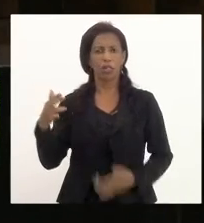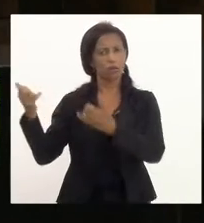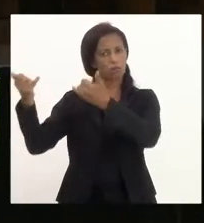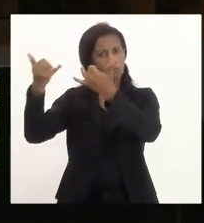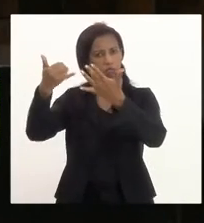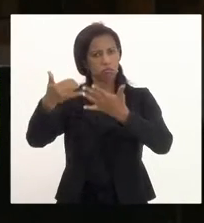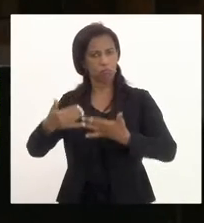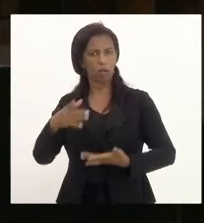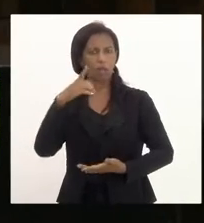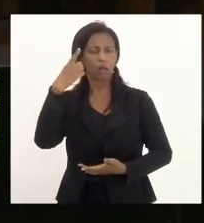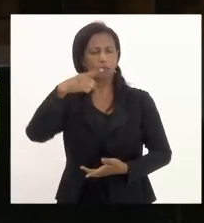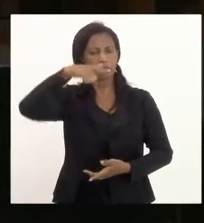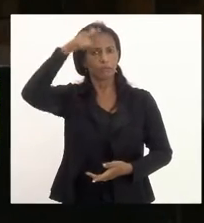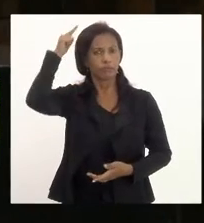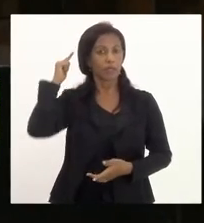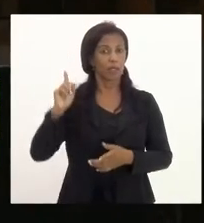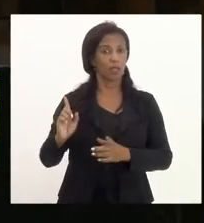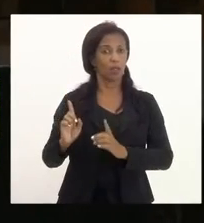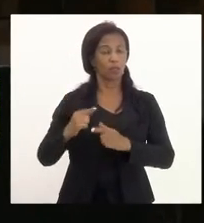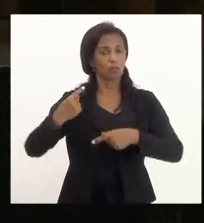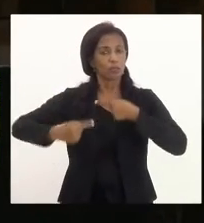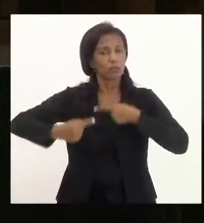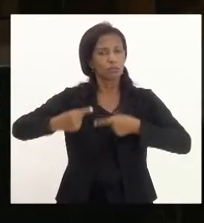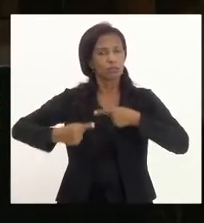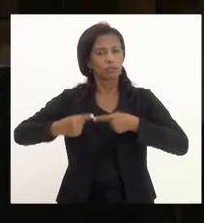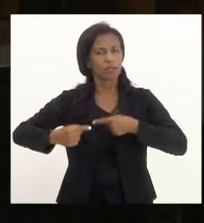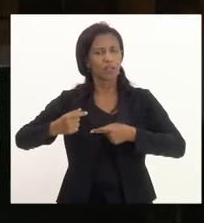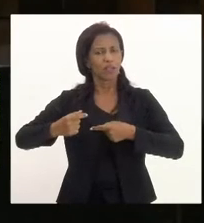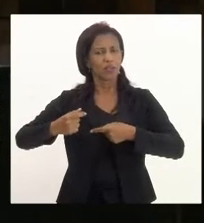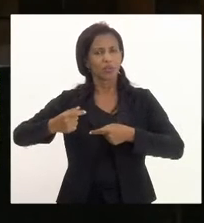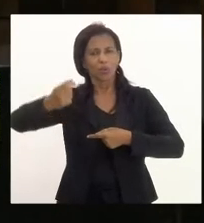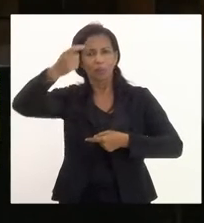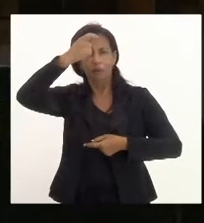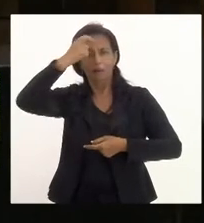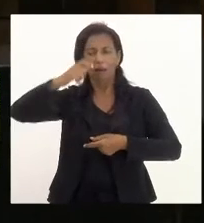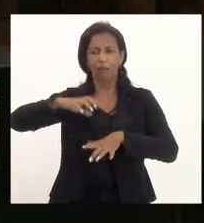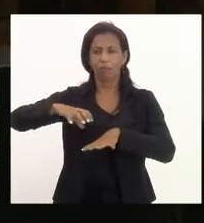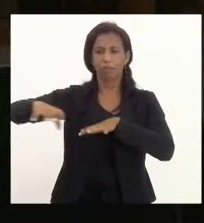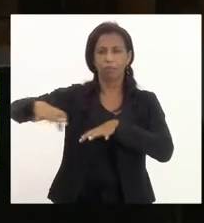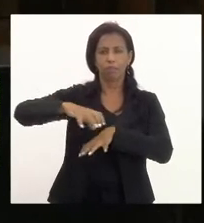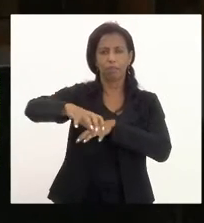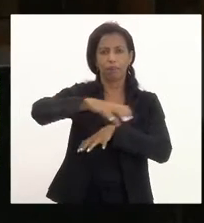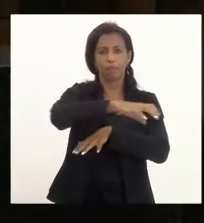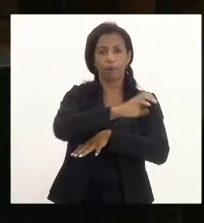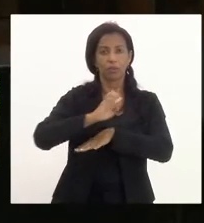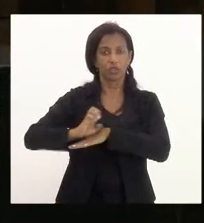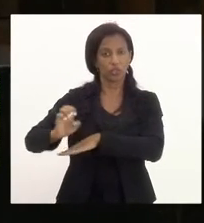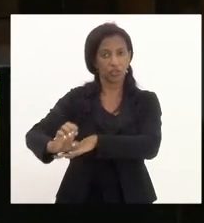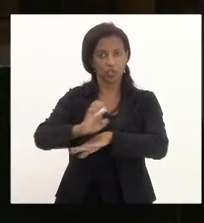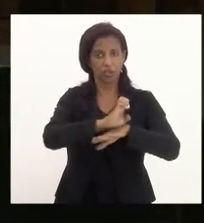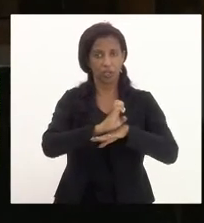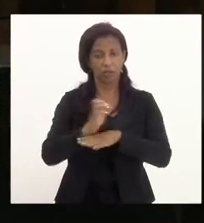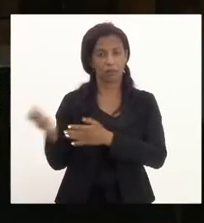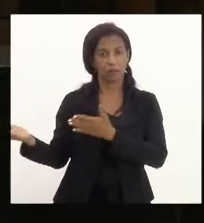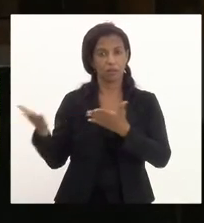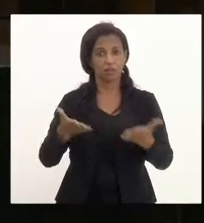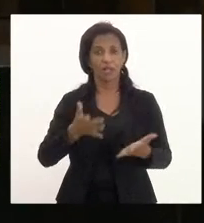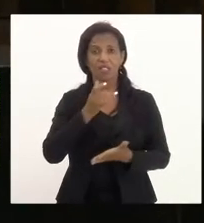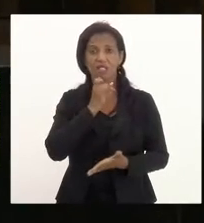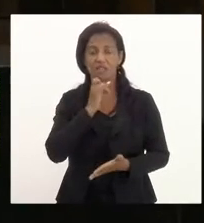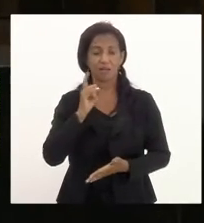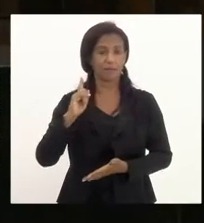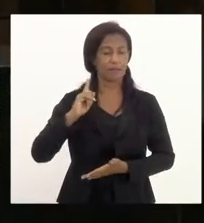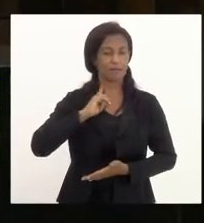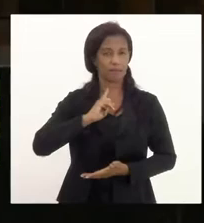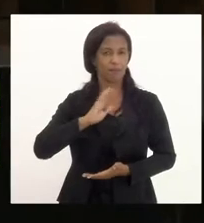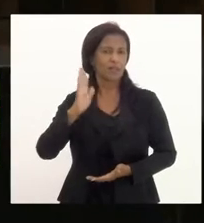Luiz Paulo esse é um debate sobre concepção de estado e trazendo um exemplo de Minas